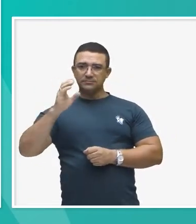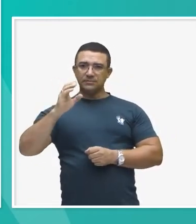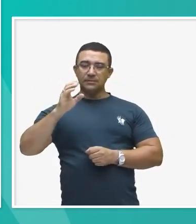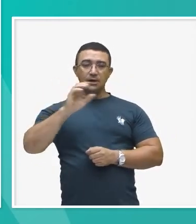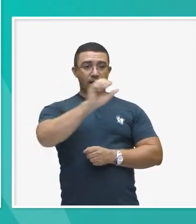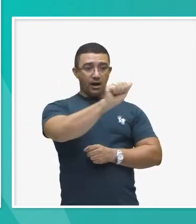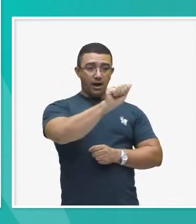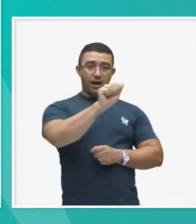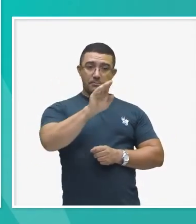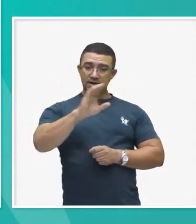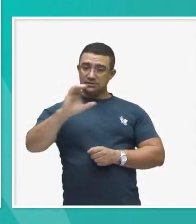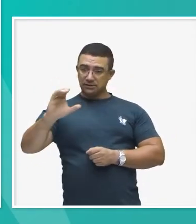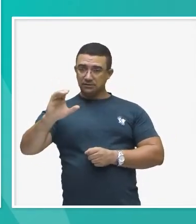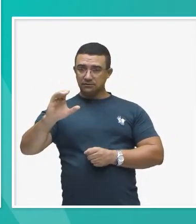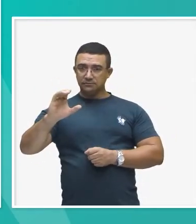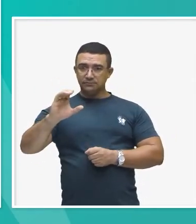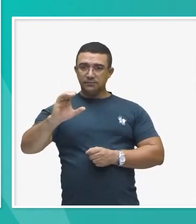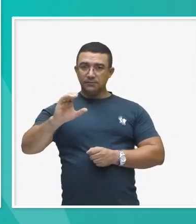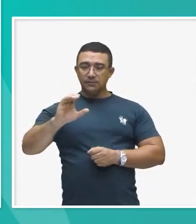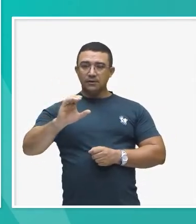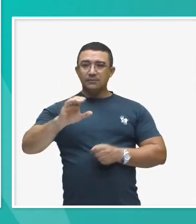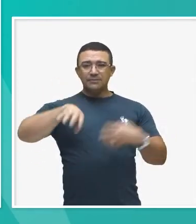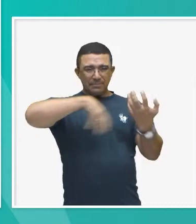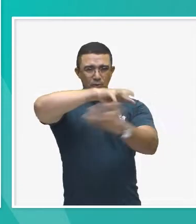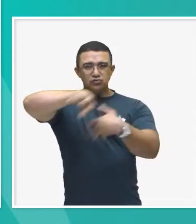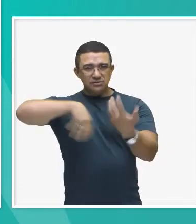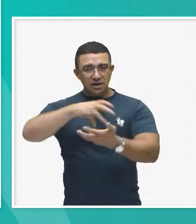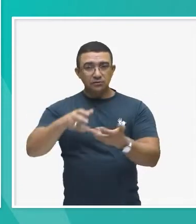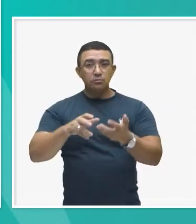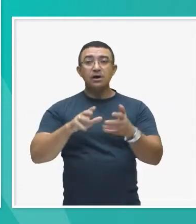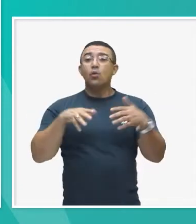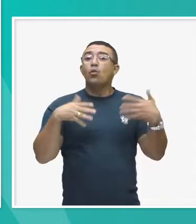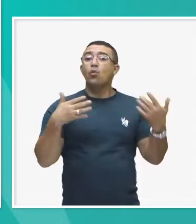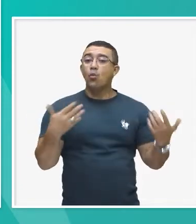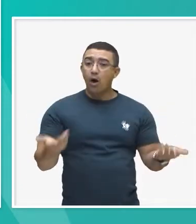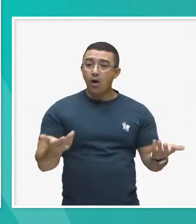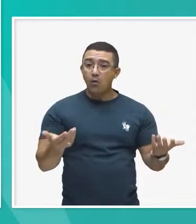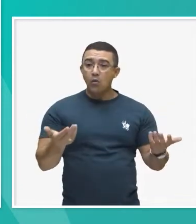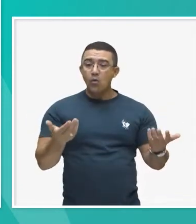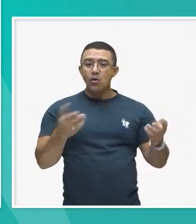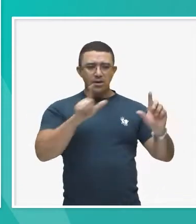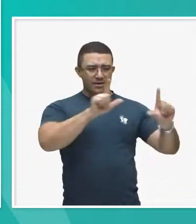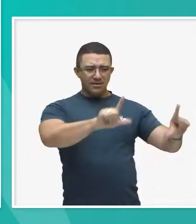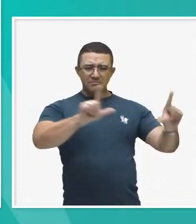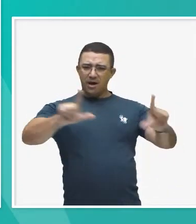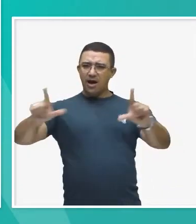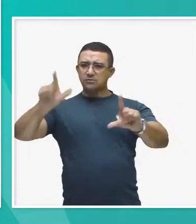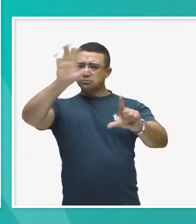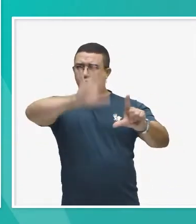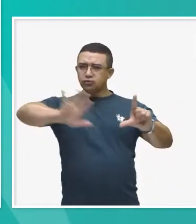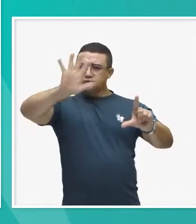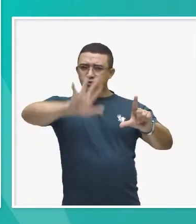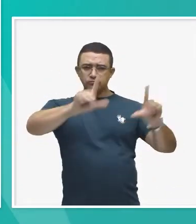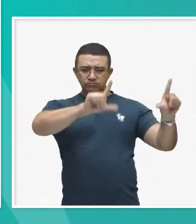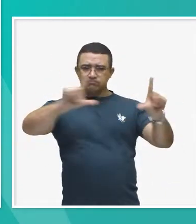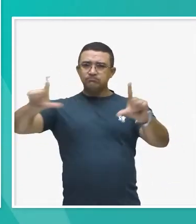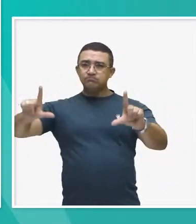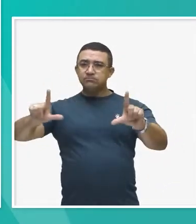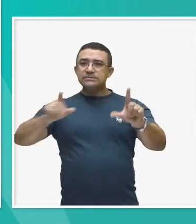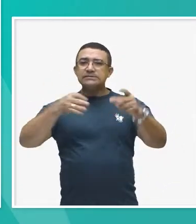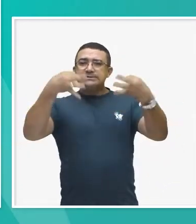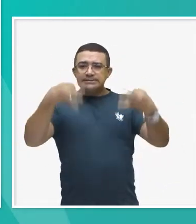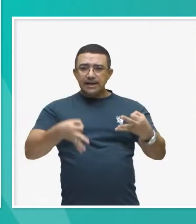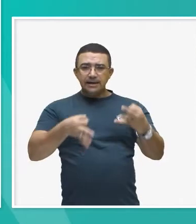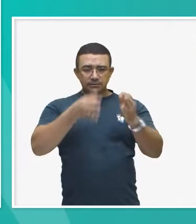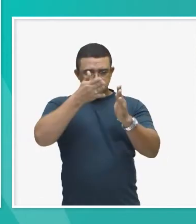aparecer numeradas, aliás, organizadas ali com A, B e C, mas pela ordem é A, B e C. Então, fiquem atentos e me deem